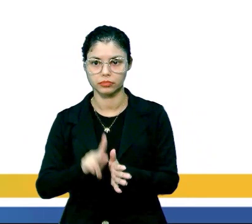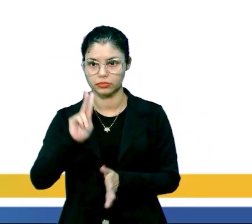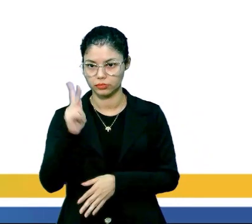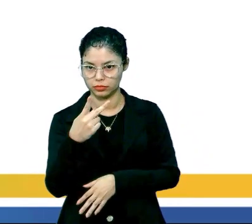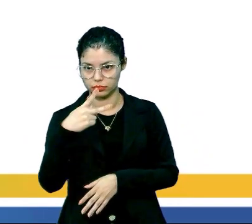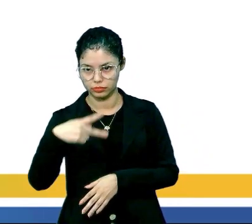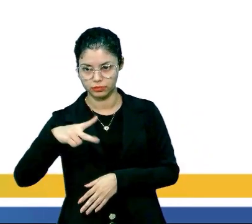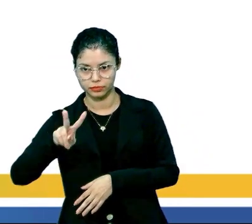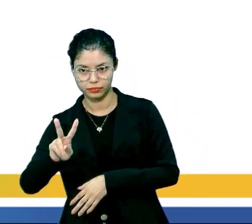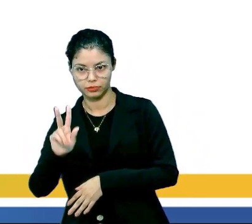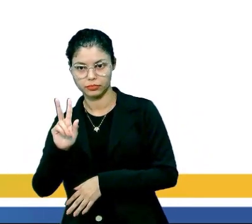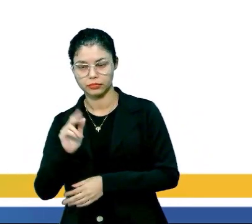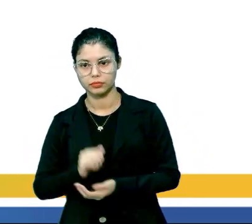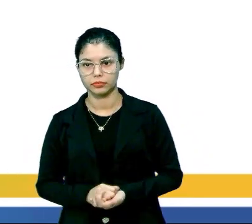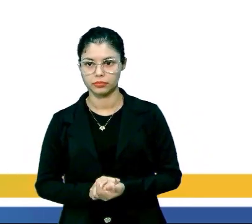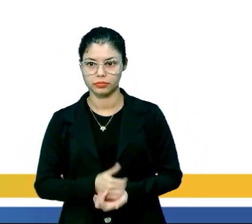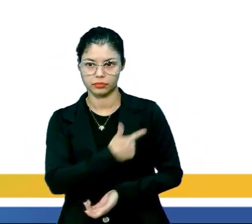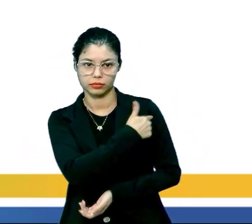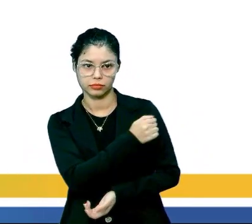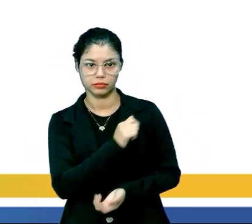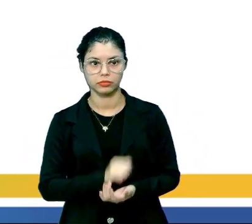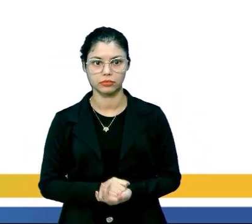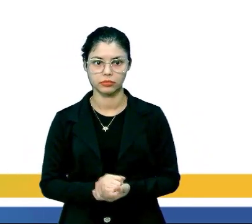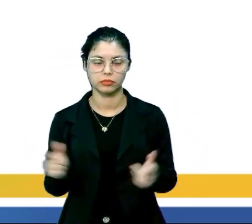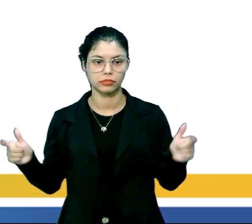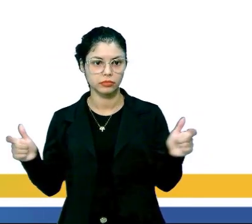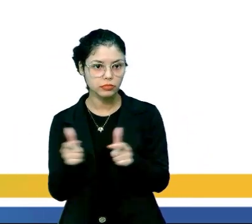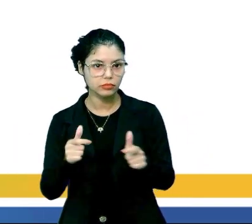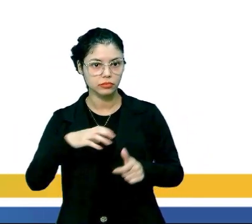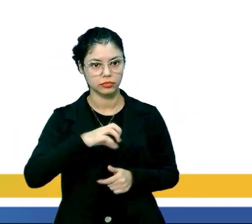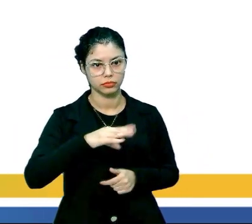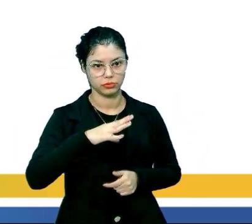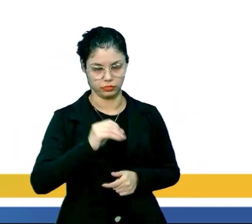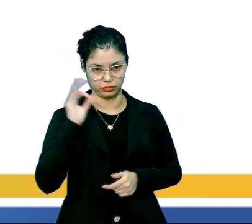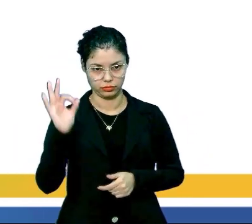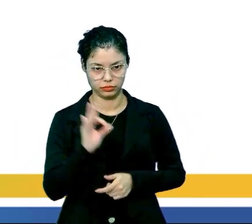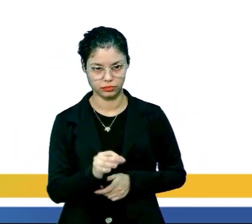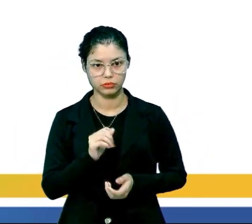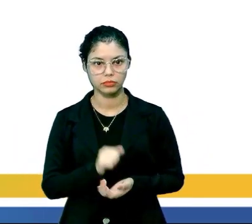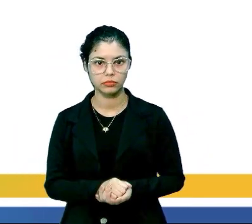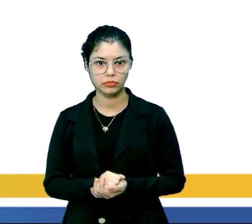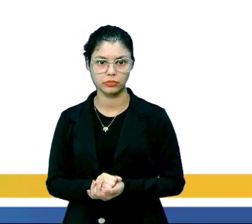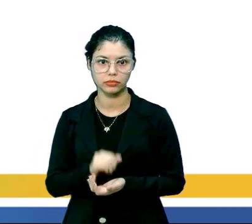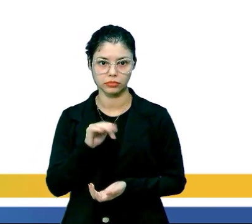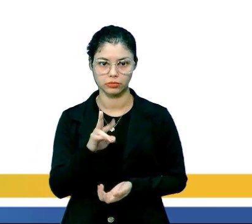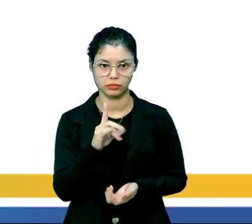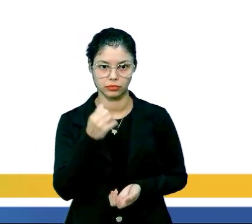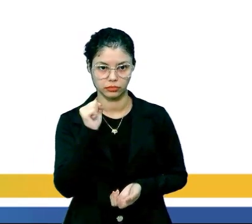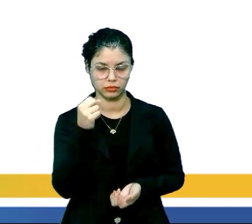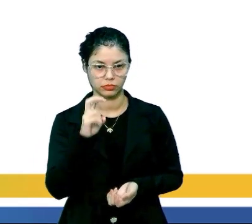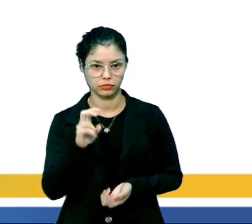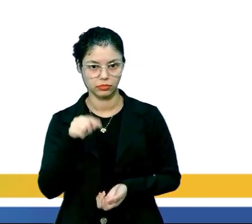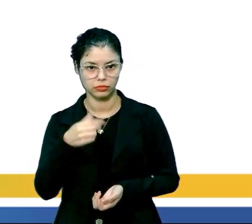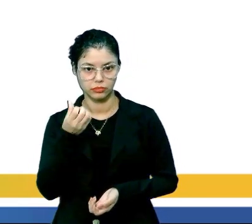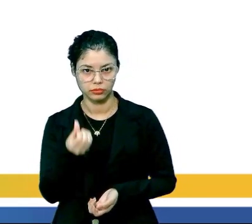uma vacina contra o HPV, que reduz em até 90% das verrugas